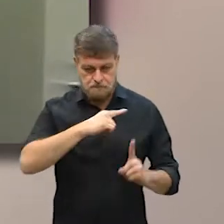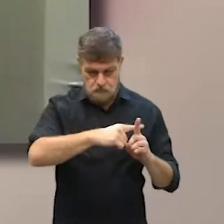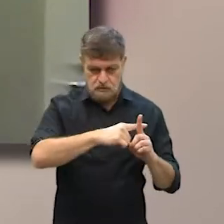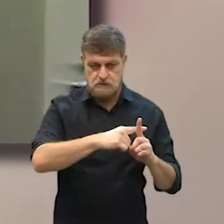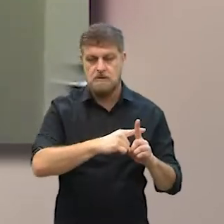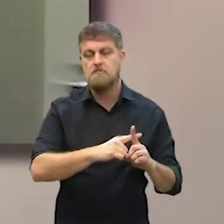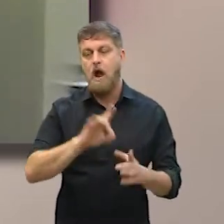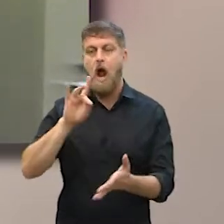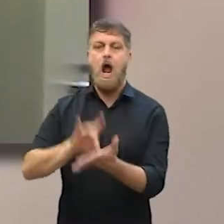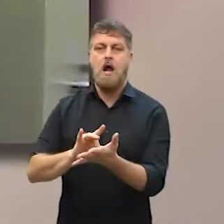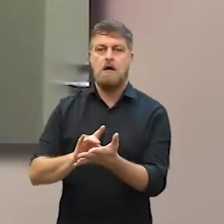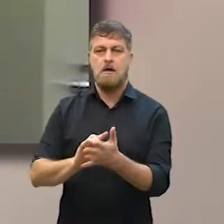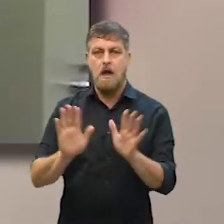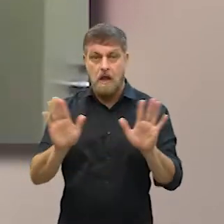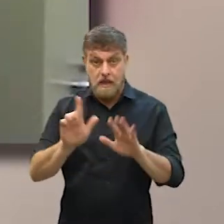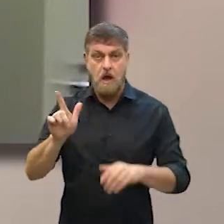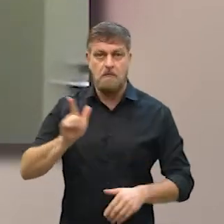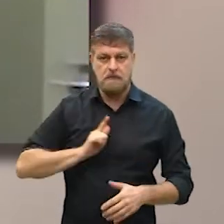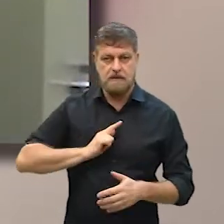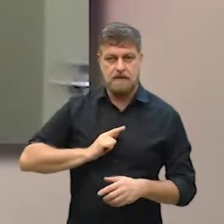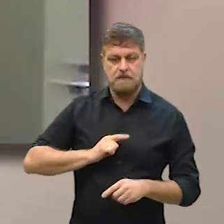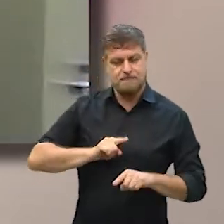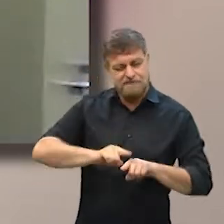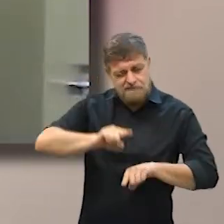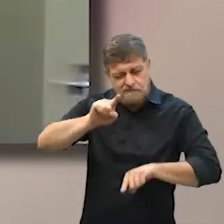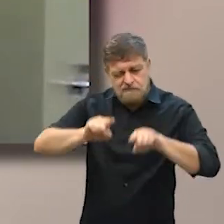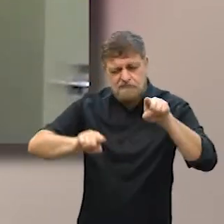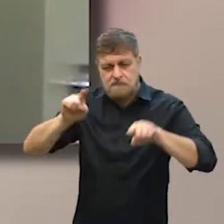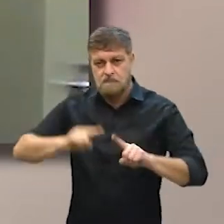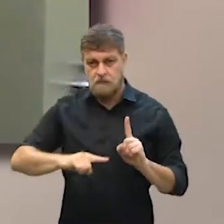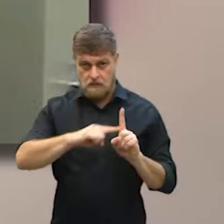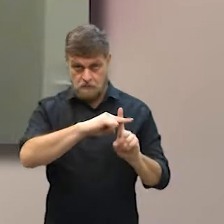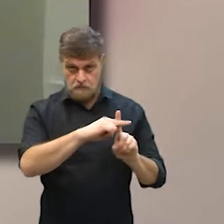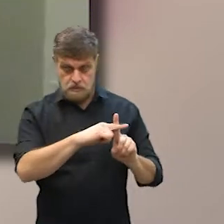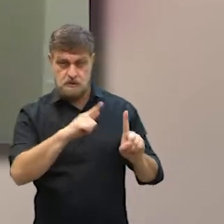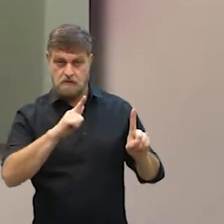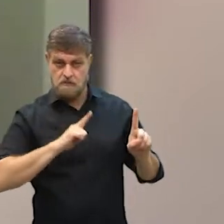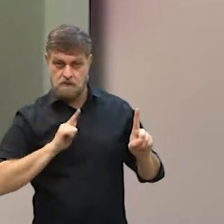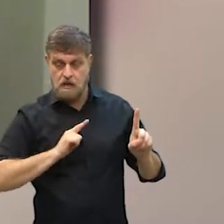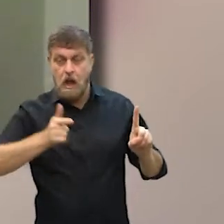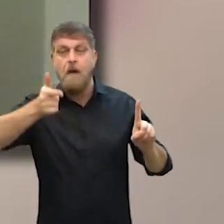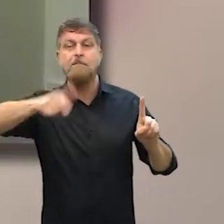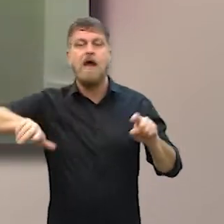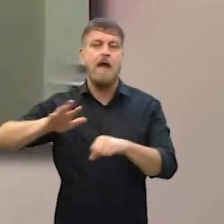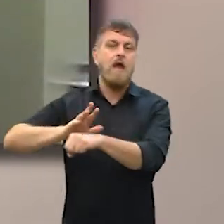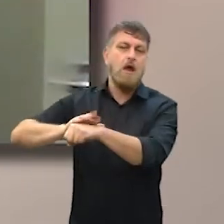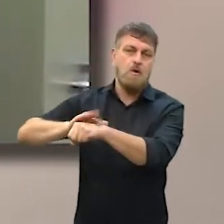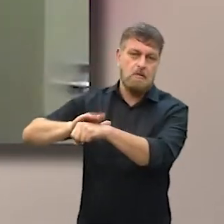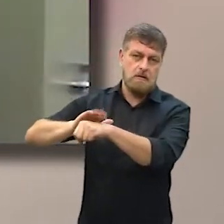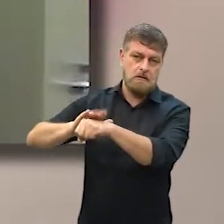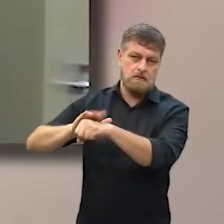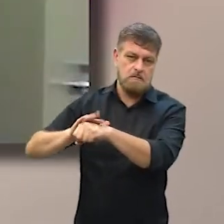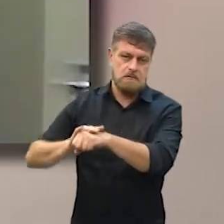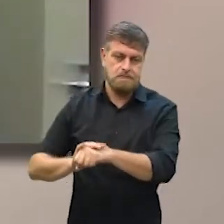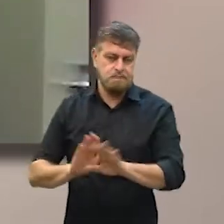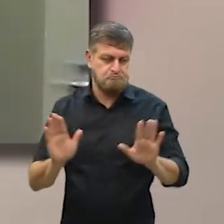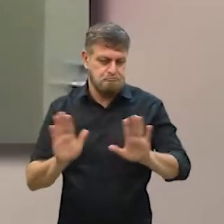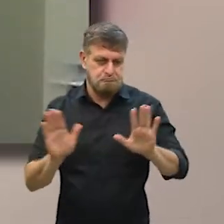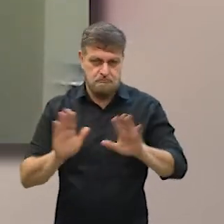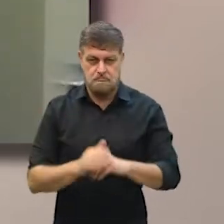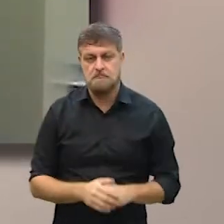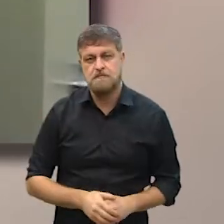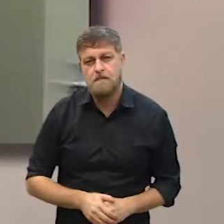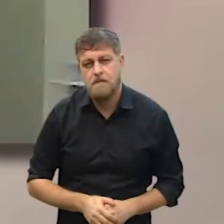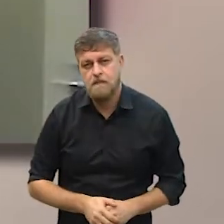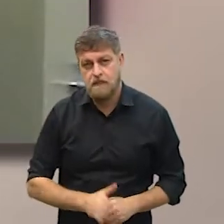assistência até as positivos tem luz de outras situações paciente pode ter teste positivo esse outra doença ou